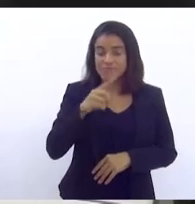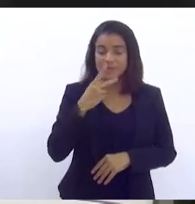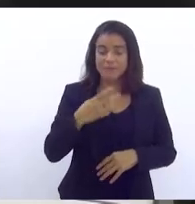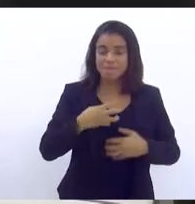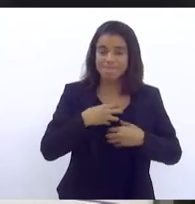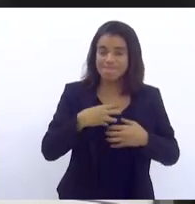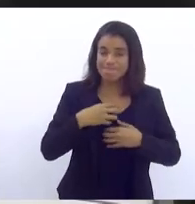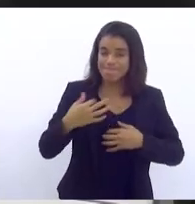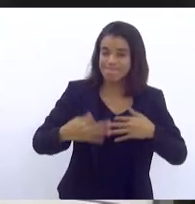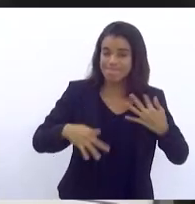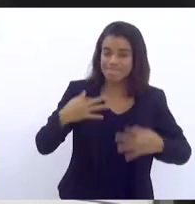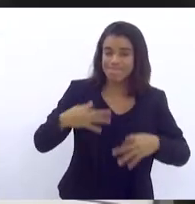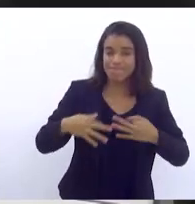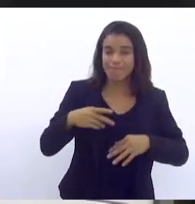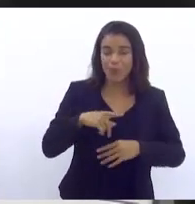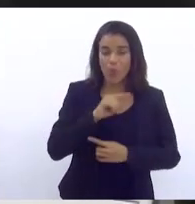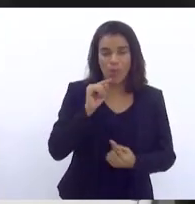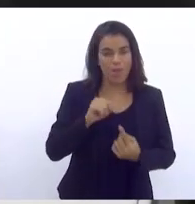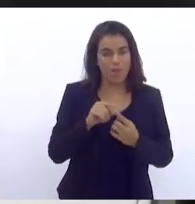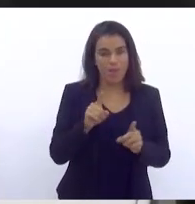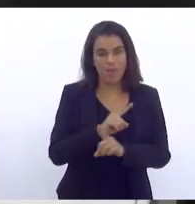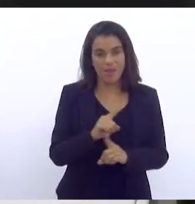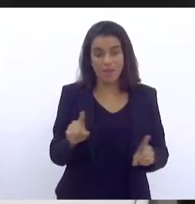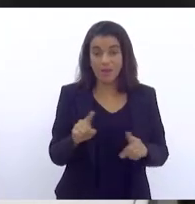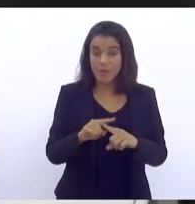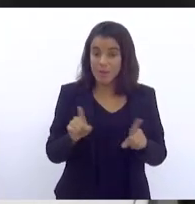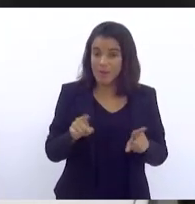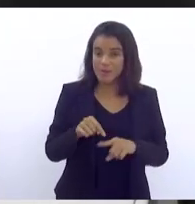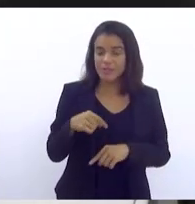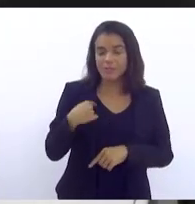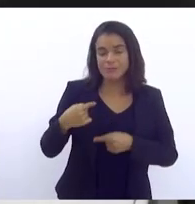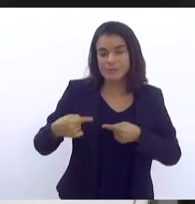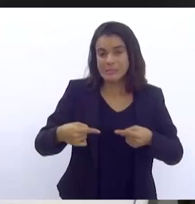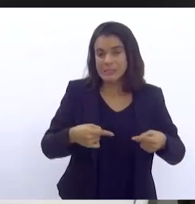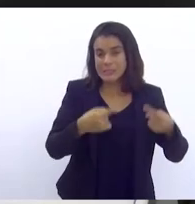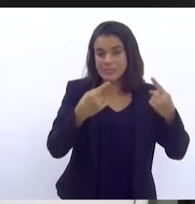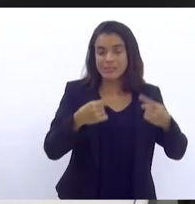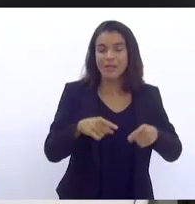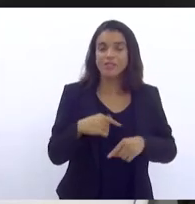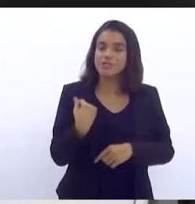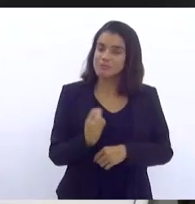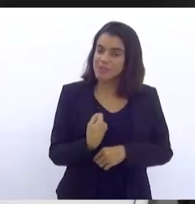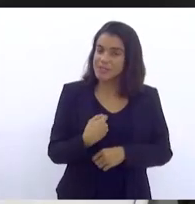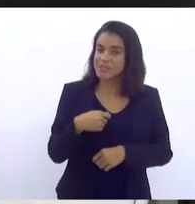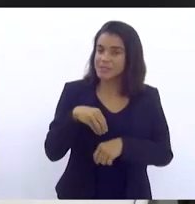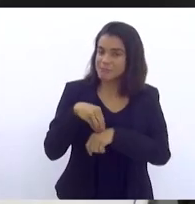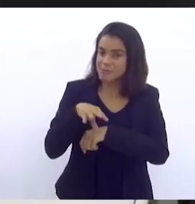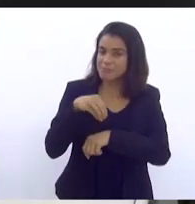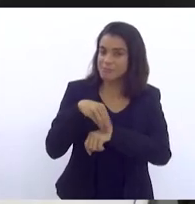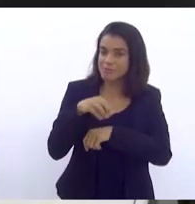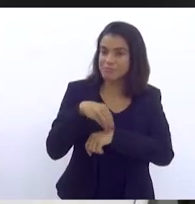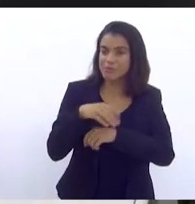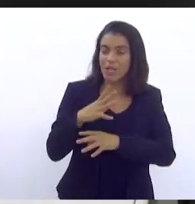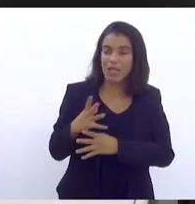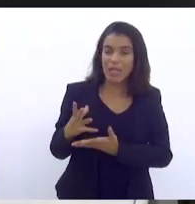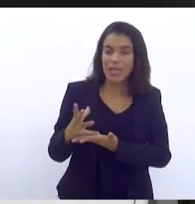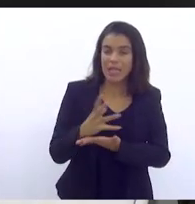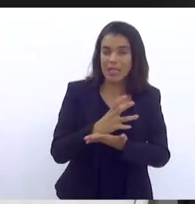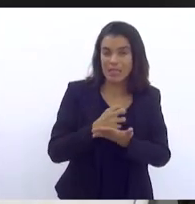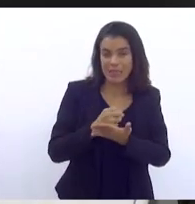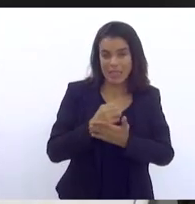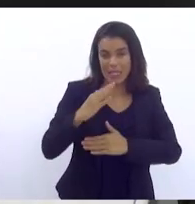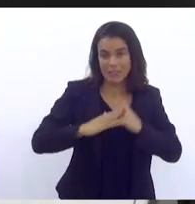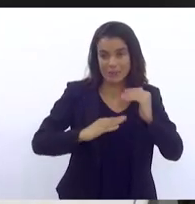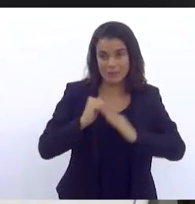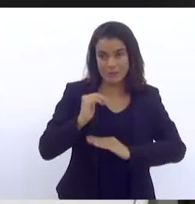fala não era minha intenção tá eu sou a acho que nas nossas discussões a gente tem que trazer dados técnicos Então eu queria só